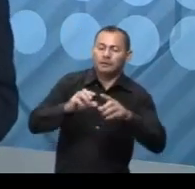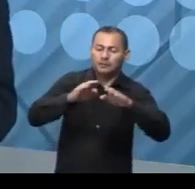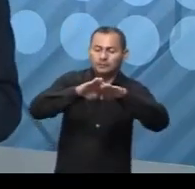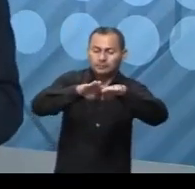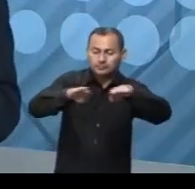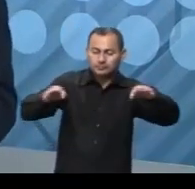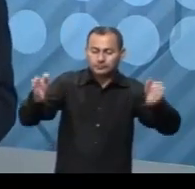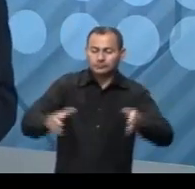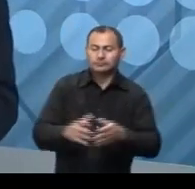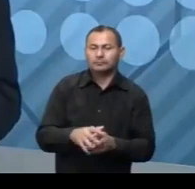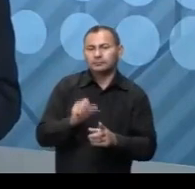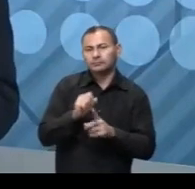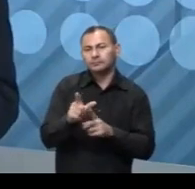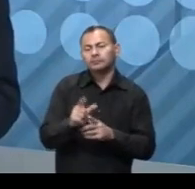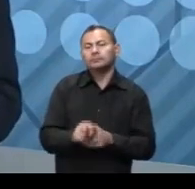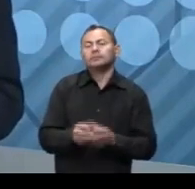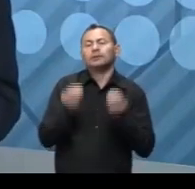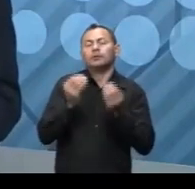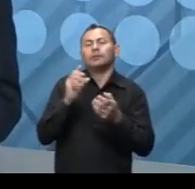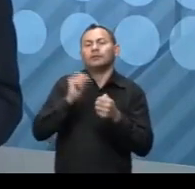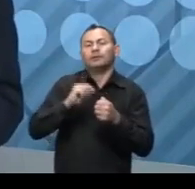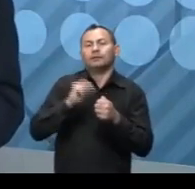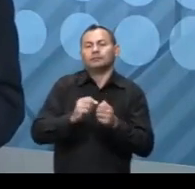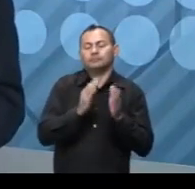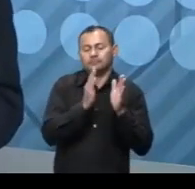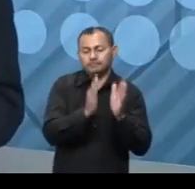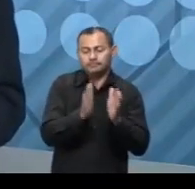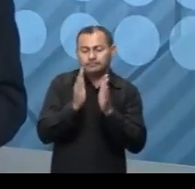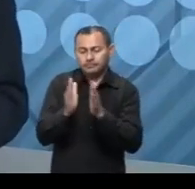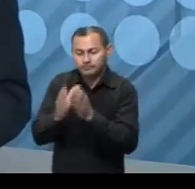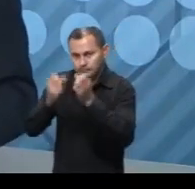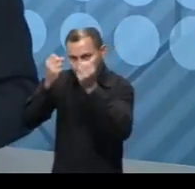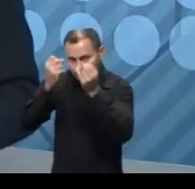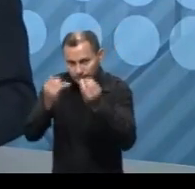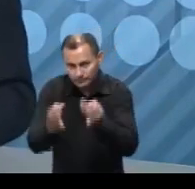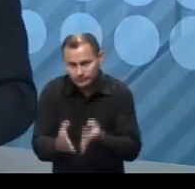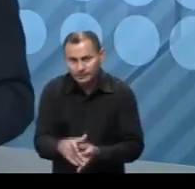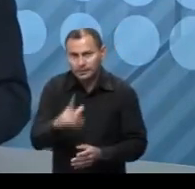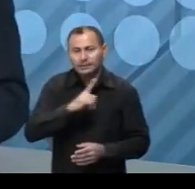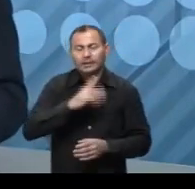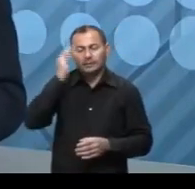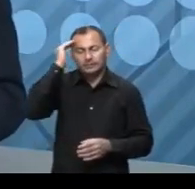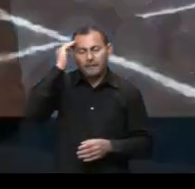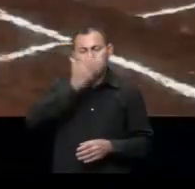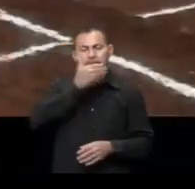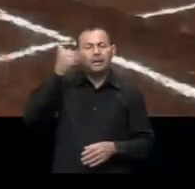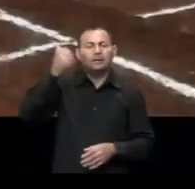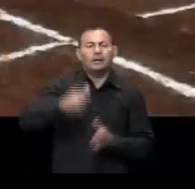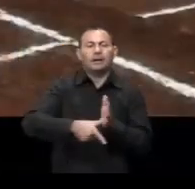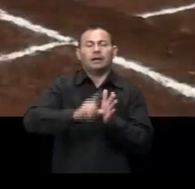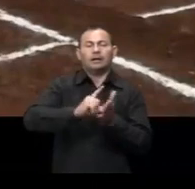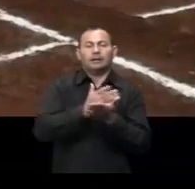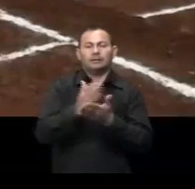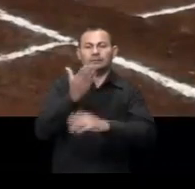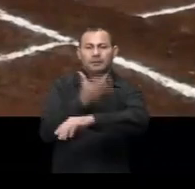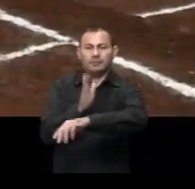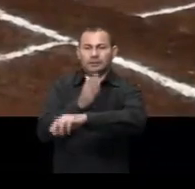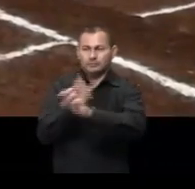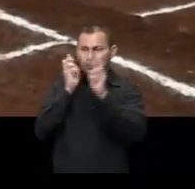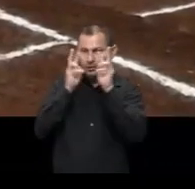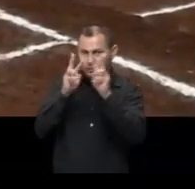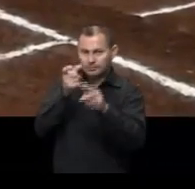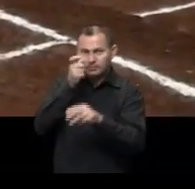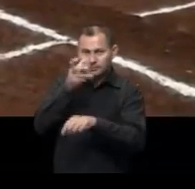canteiro, tá? Sobre a locação e como que é feito passo a passo, eu vou explicando para você ter um entendimento melhor, antes da gente ir para a prática. Vamos